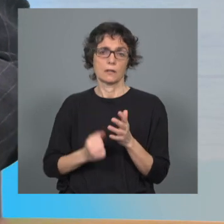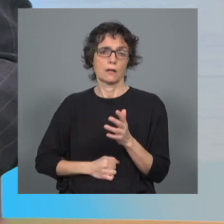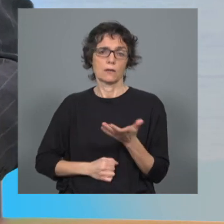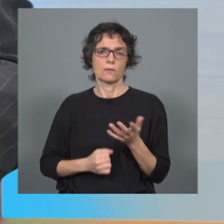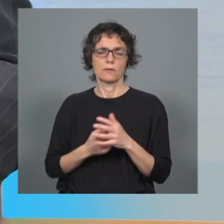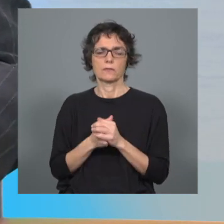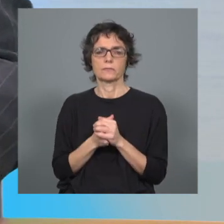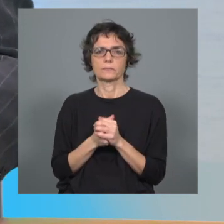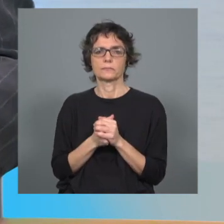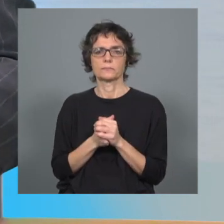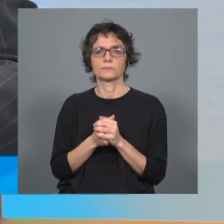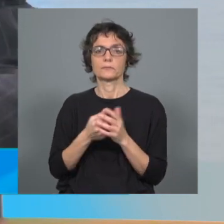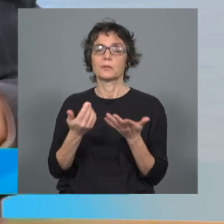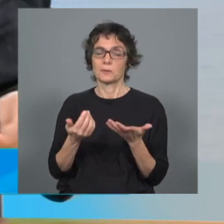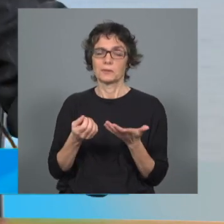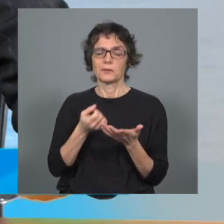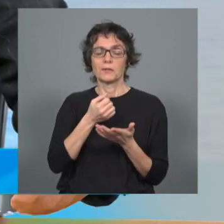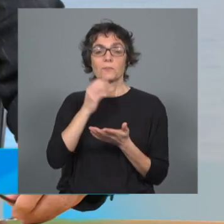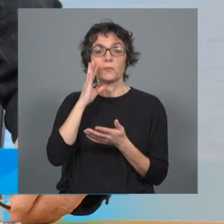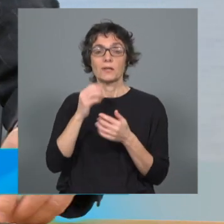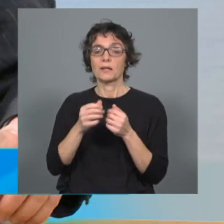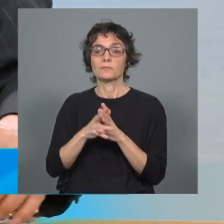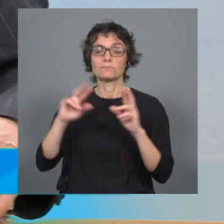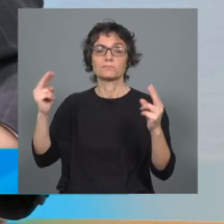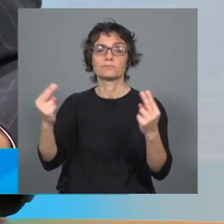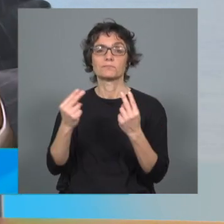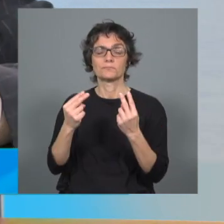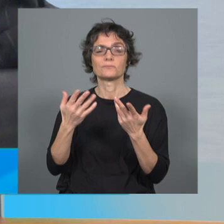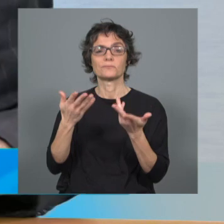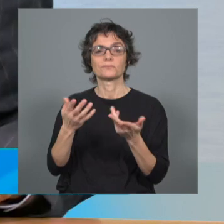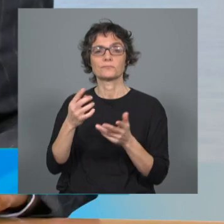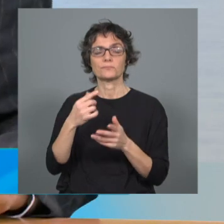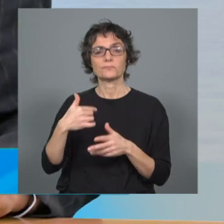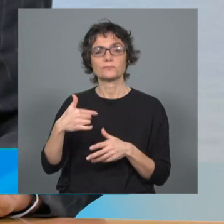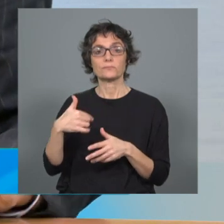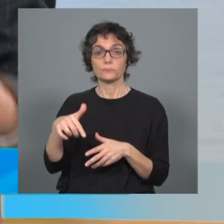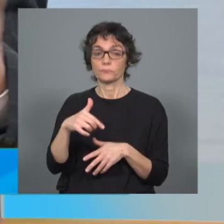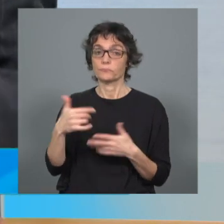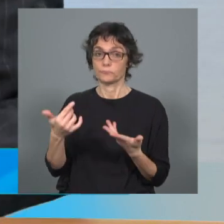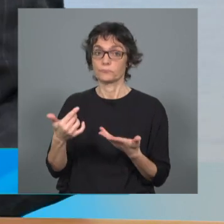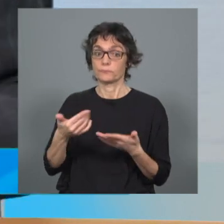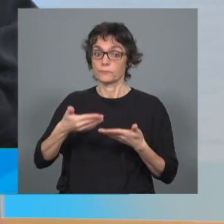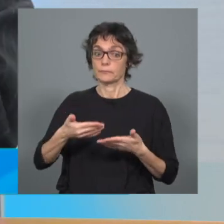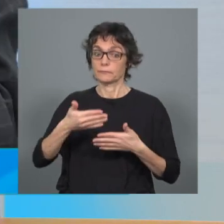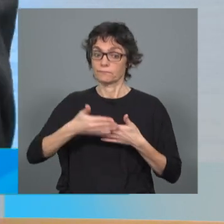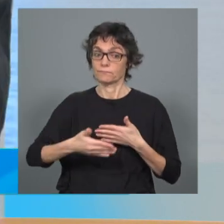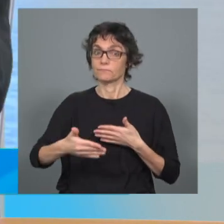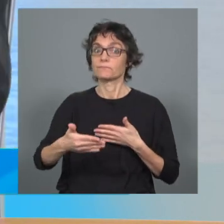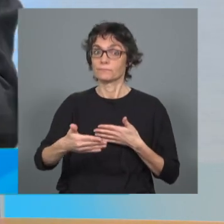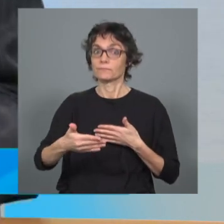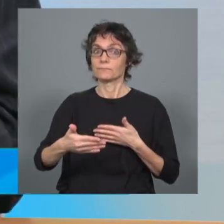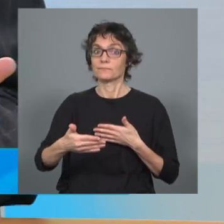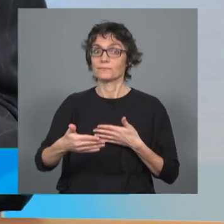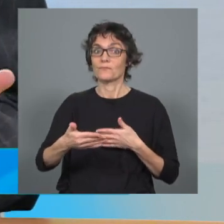Então, boa tarde aos nossos telespectadores. De facto, nós entramos naquilo que designamos habitualmente